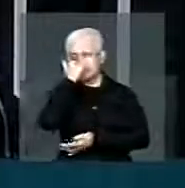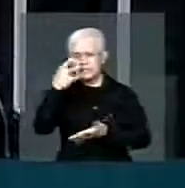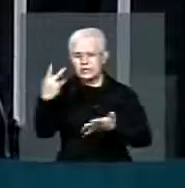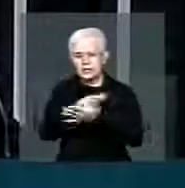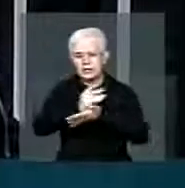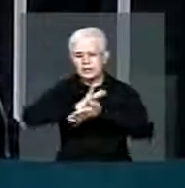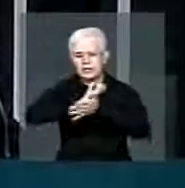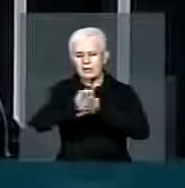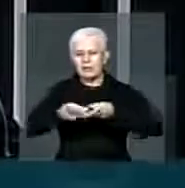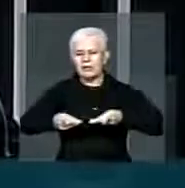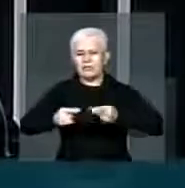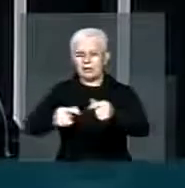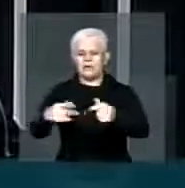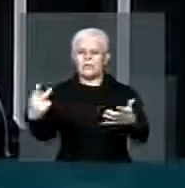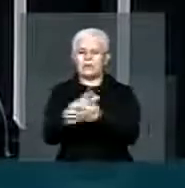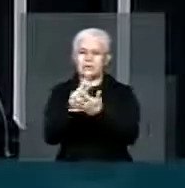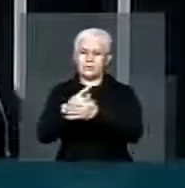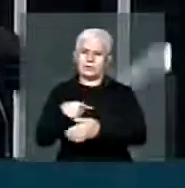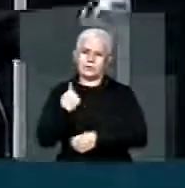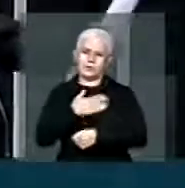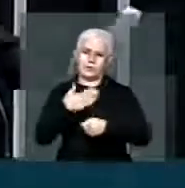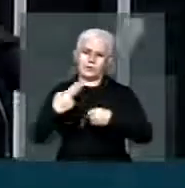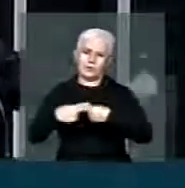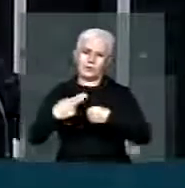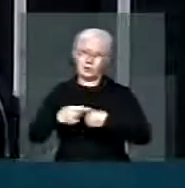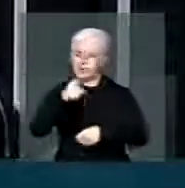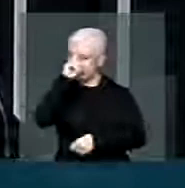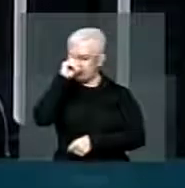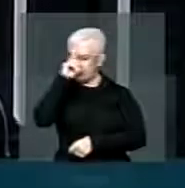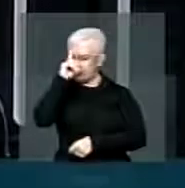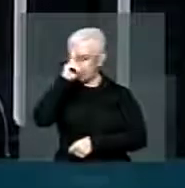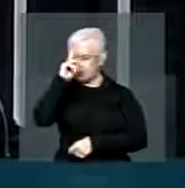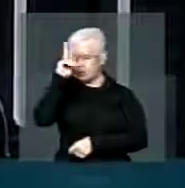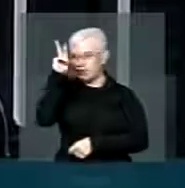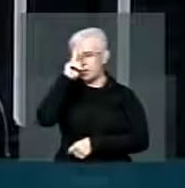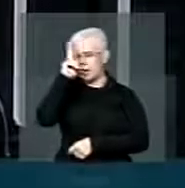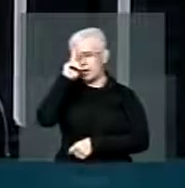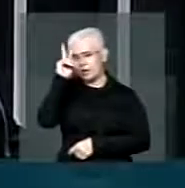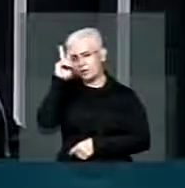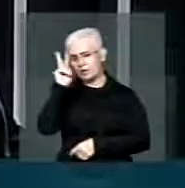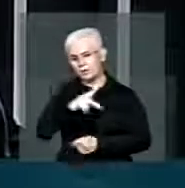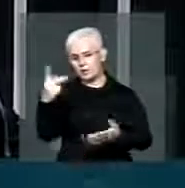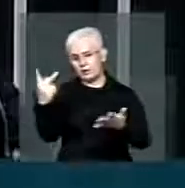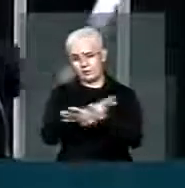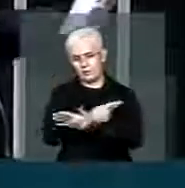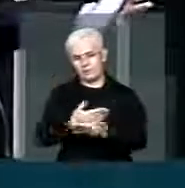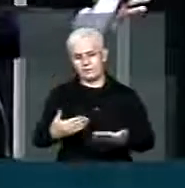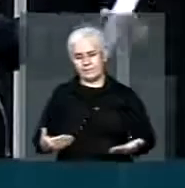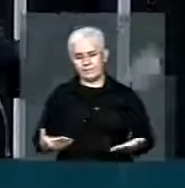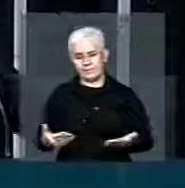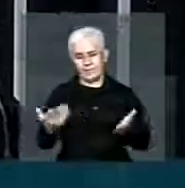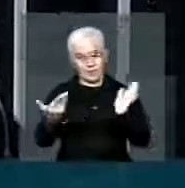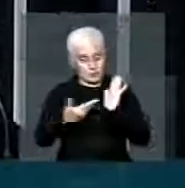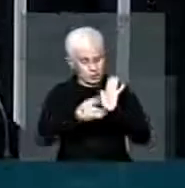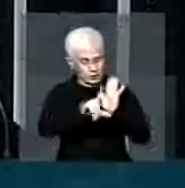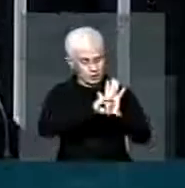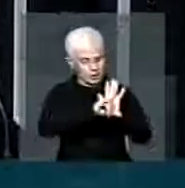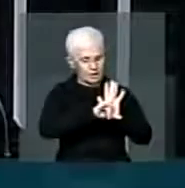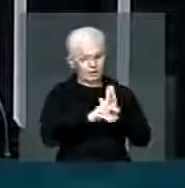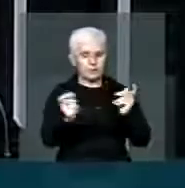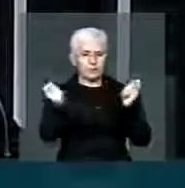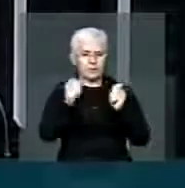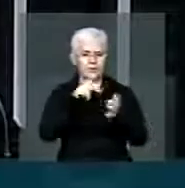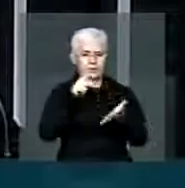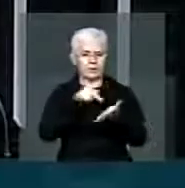hoje, cotidianamente, revive esta realidade. Que esta lei seja, de alguma